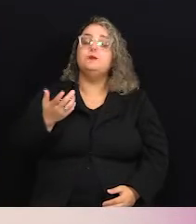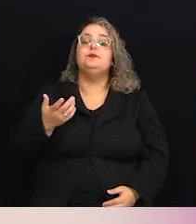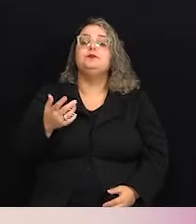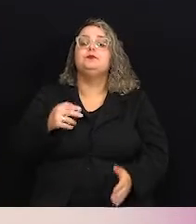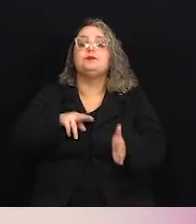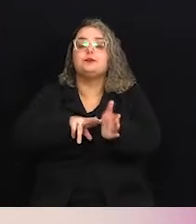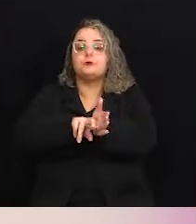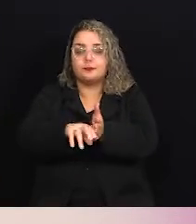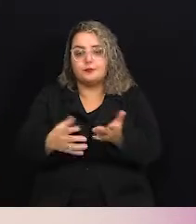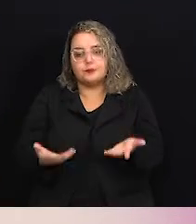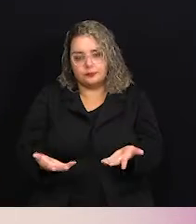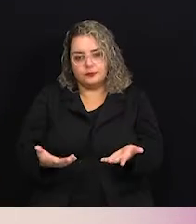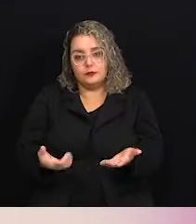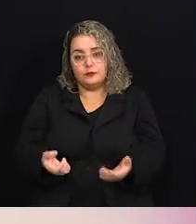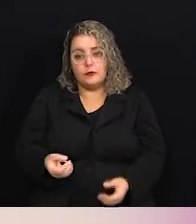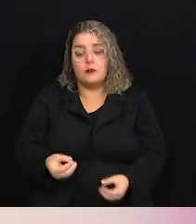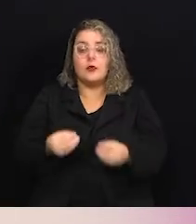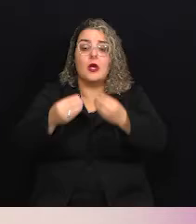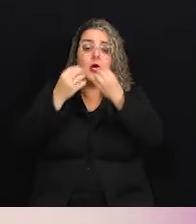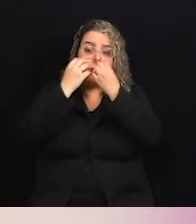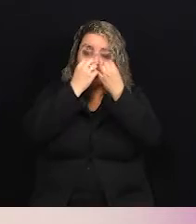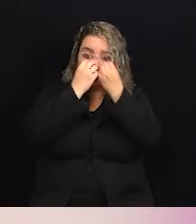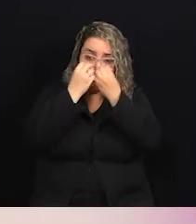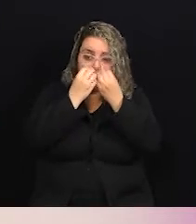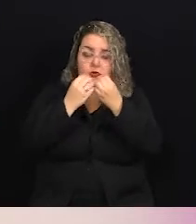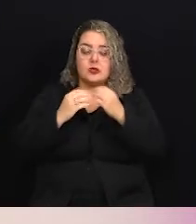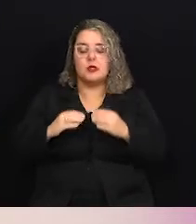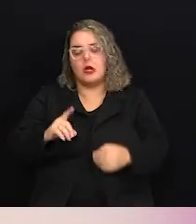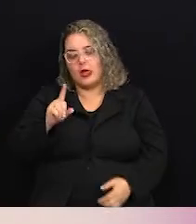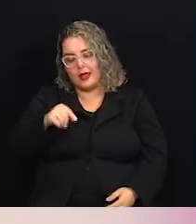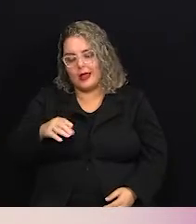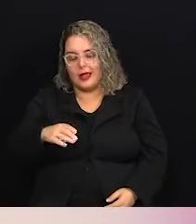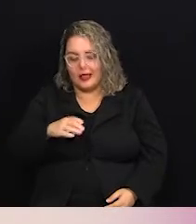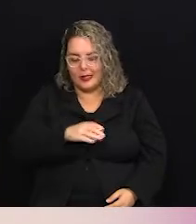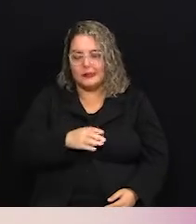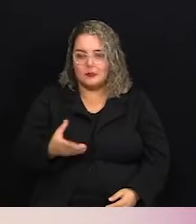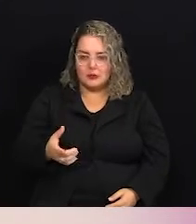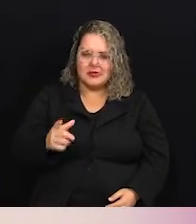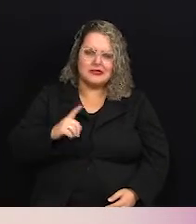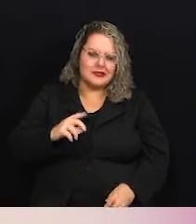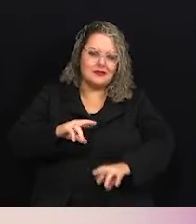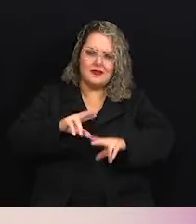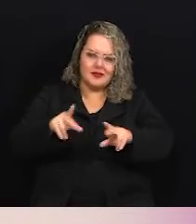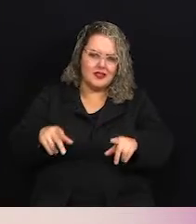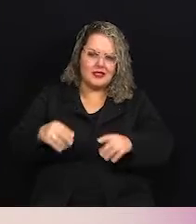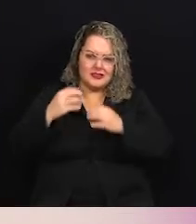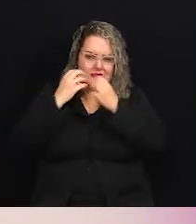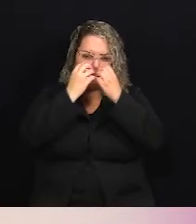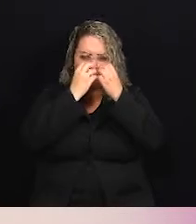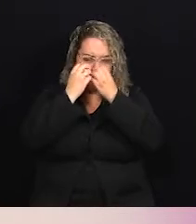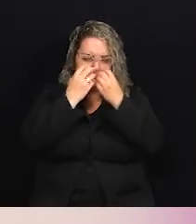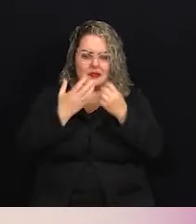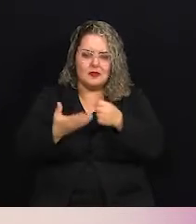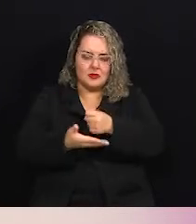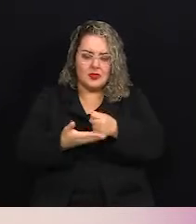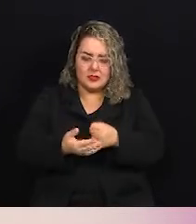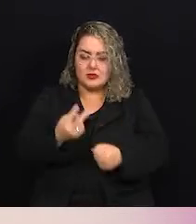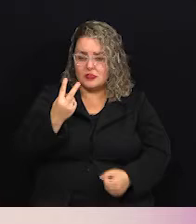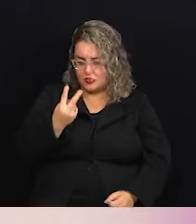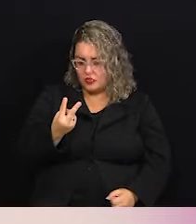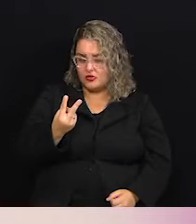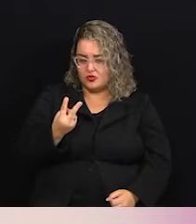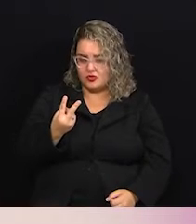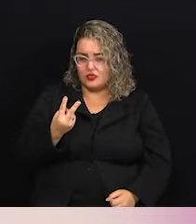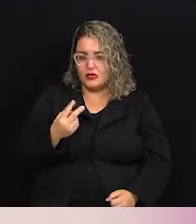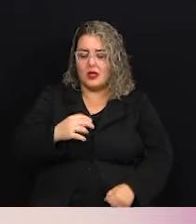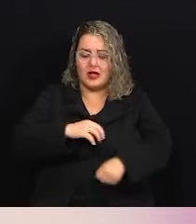ao diagnóstico, o diagnóstico da rinite é clínico, mas tem rinite. Existem várias rinites, mas existem basicamente duas